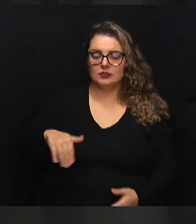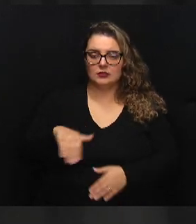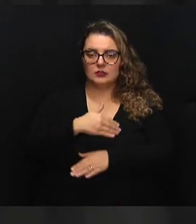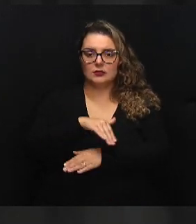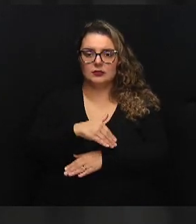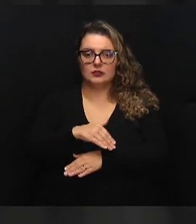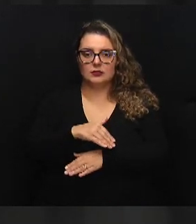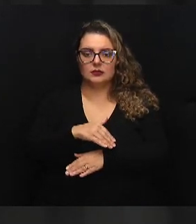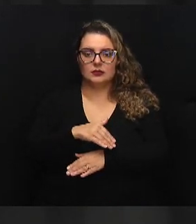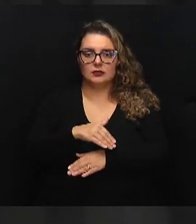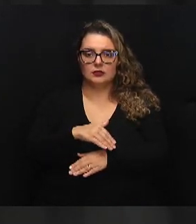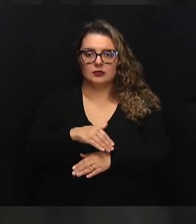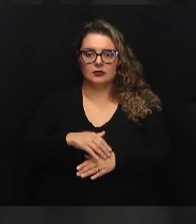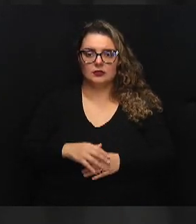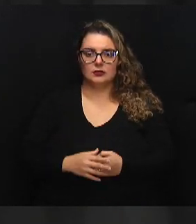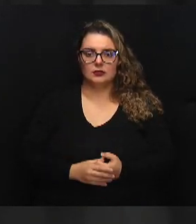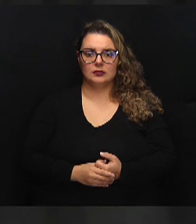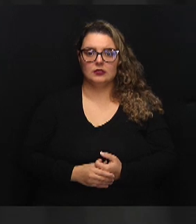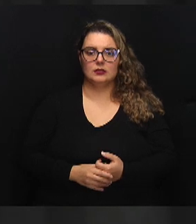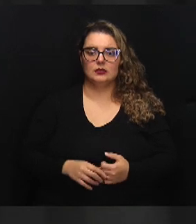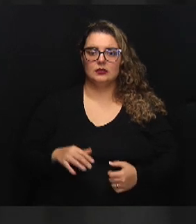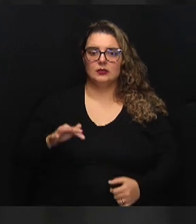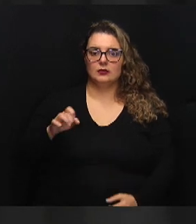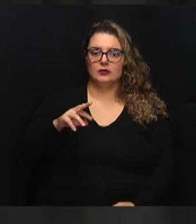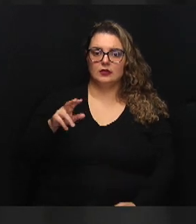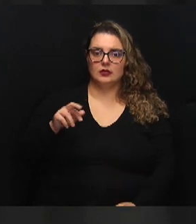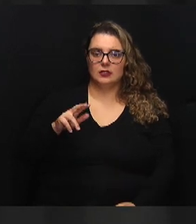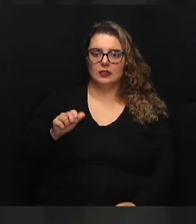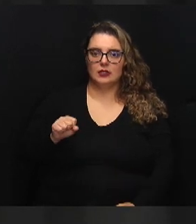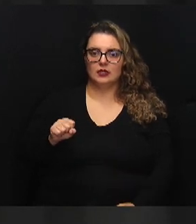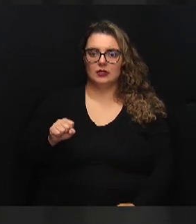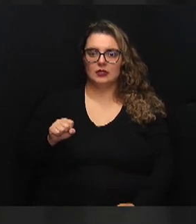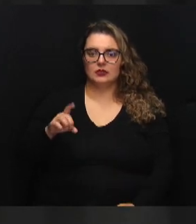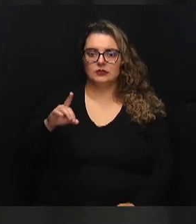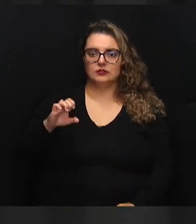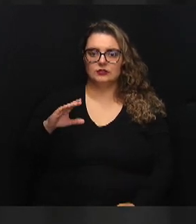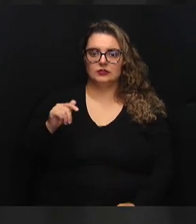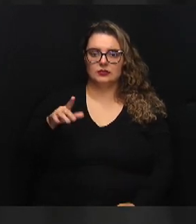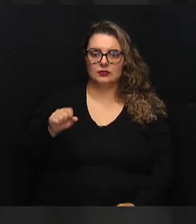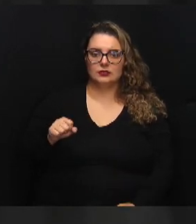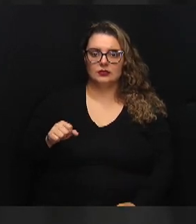quase no São Judas ali, né? Jurandir Ferraz de Campos, na Aparecidinha. Tá. Na